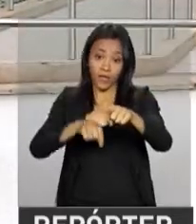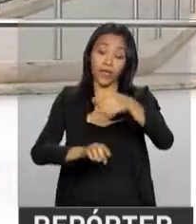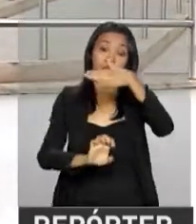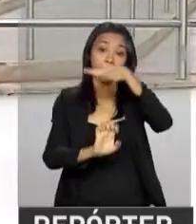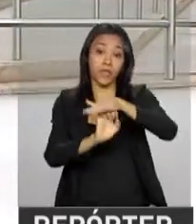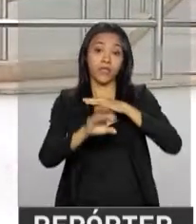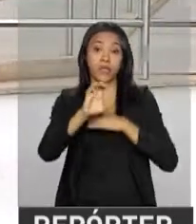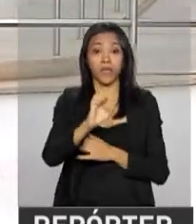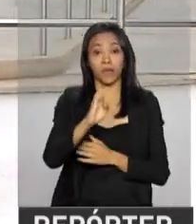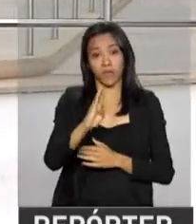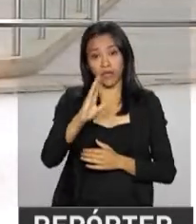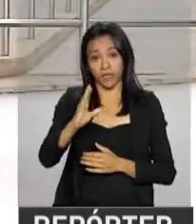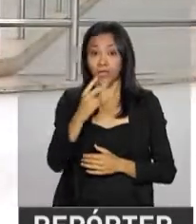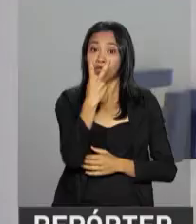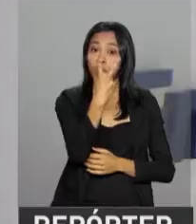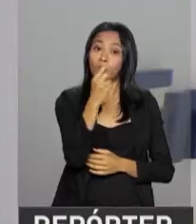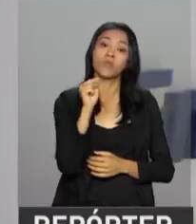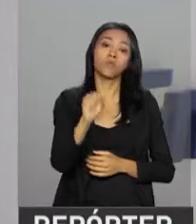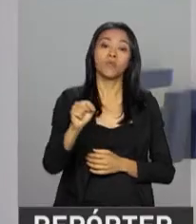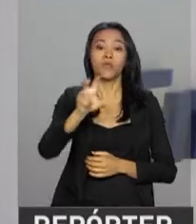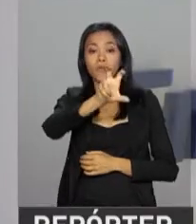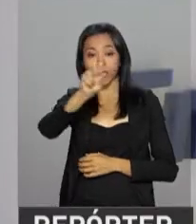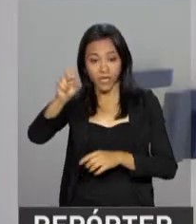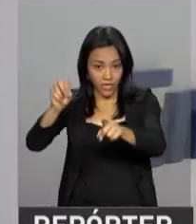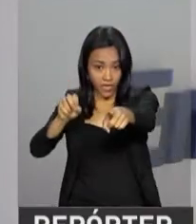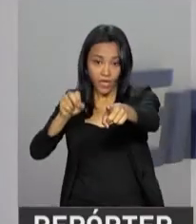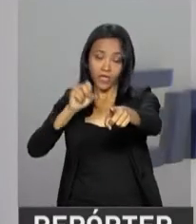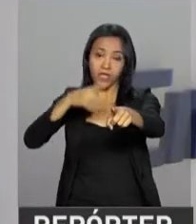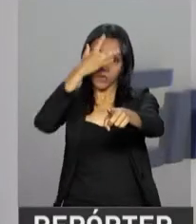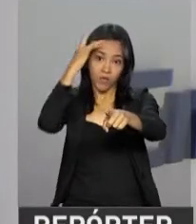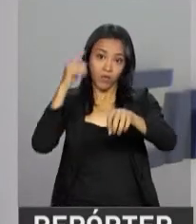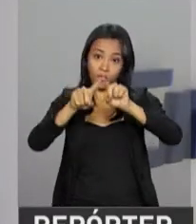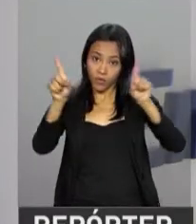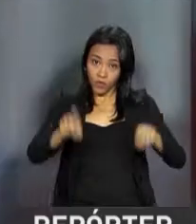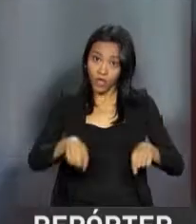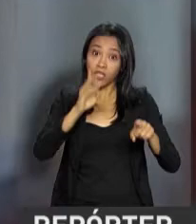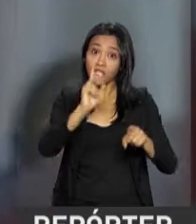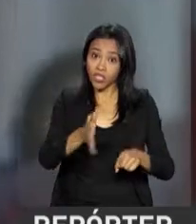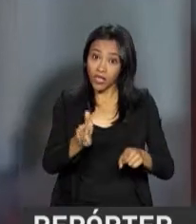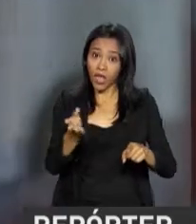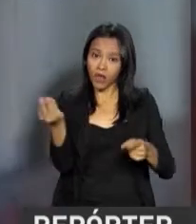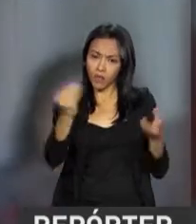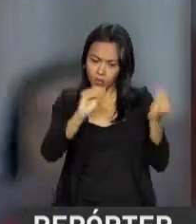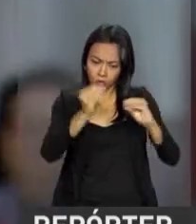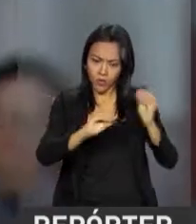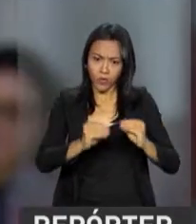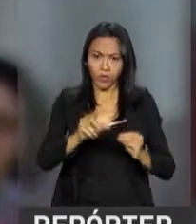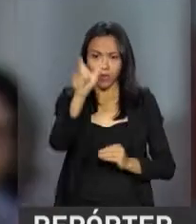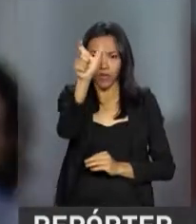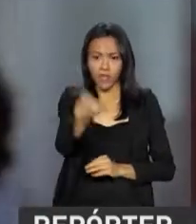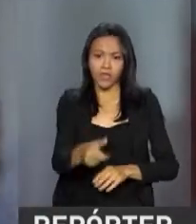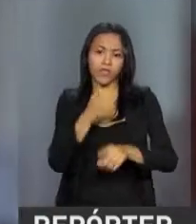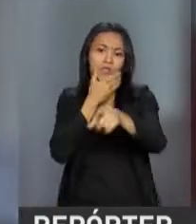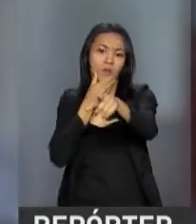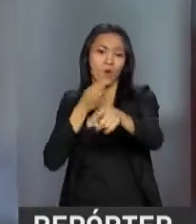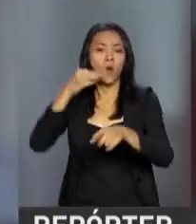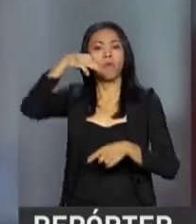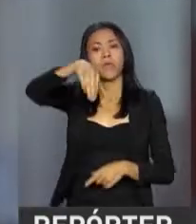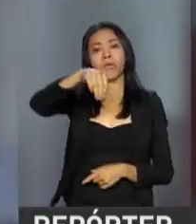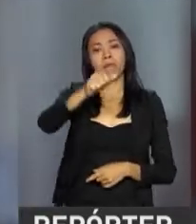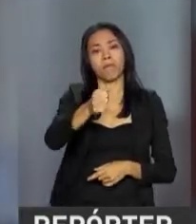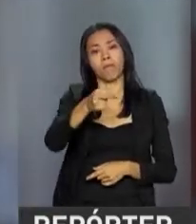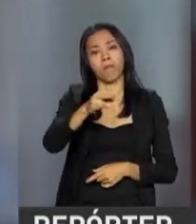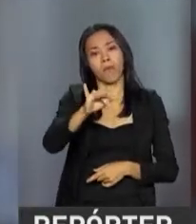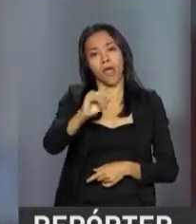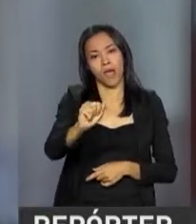2.500 funcionários e já atualizou os dados da maioria deles mário oliveira gerente executivo de gestão